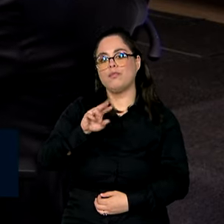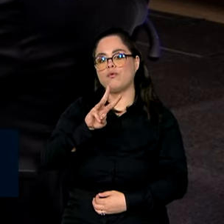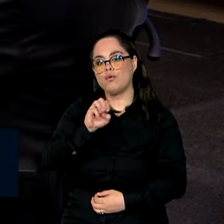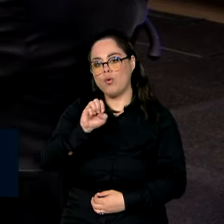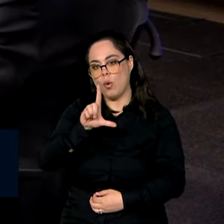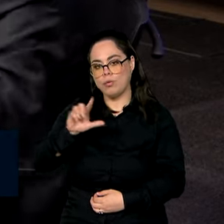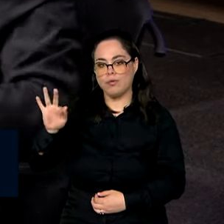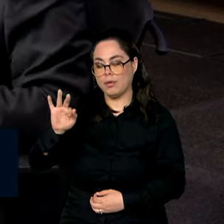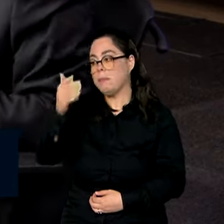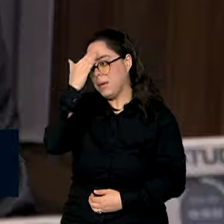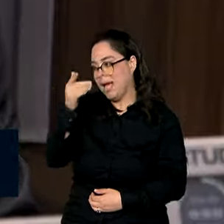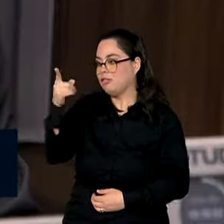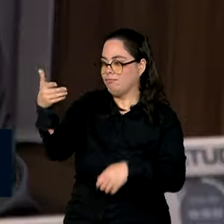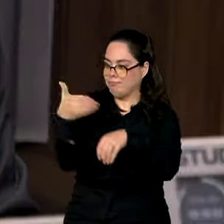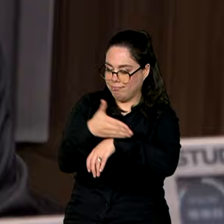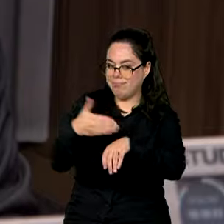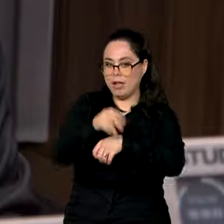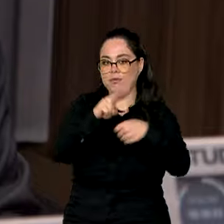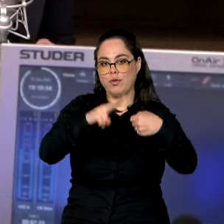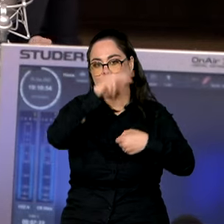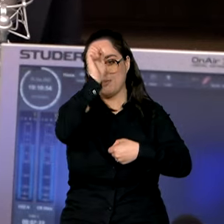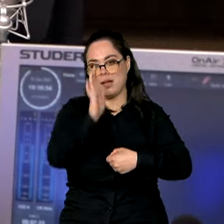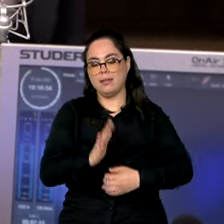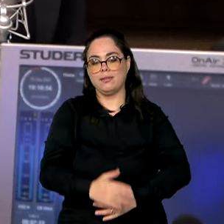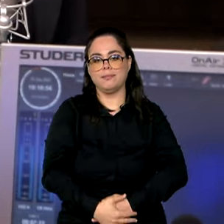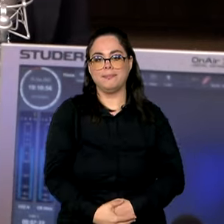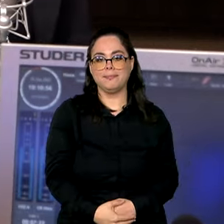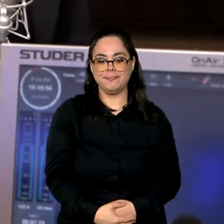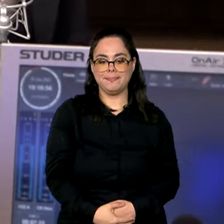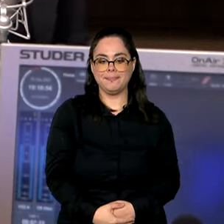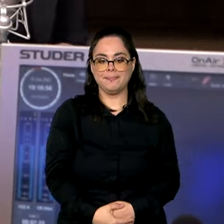voz do Brasil obrigado i